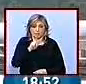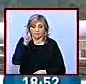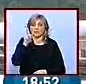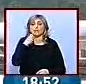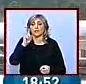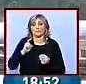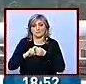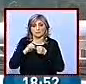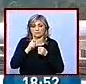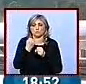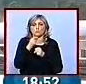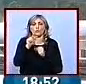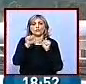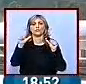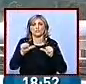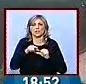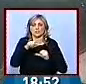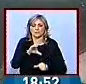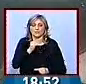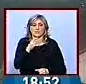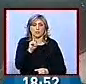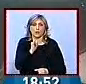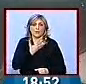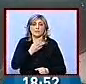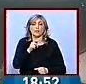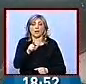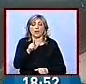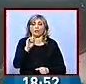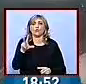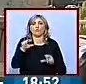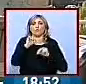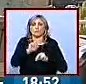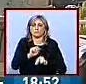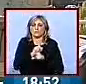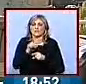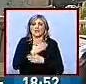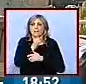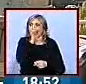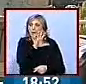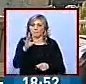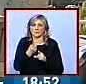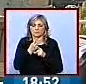parceiros terão produzido um sistema de propulsão cicloidal inovador, eficiente e amigo do ambiente e que,